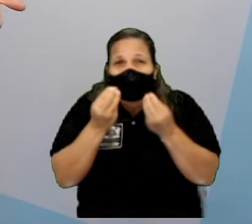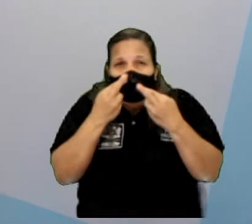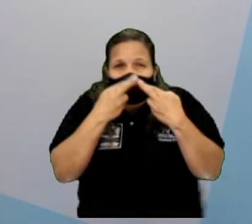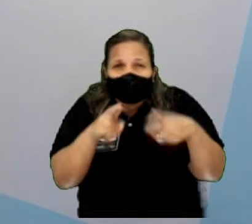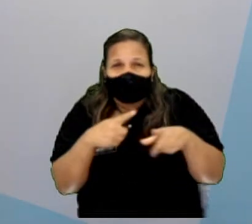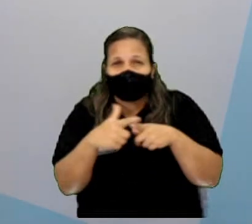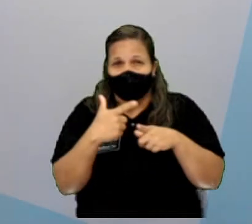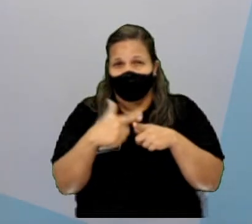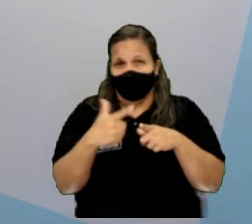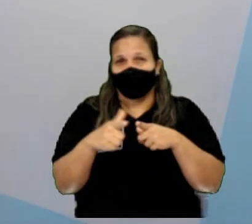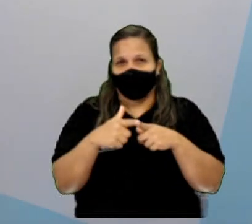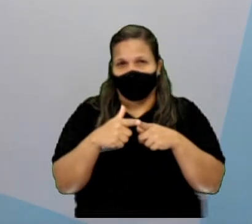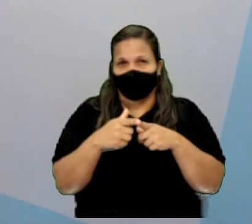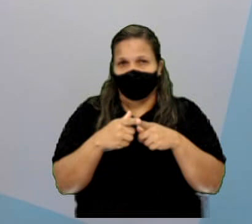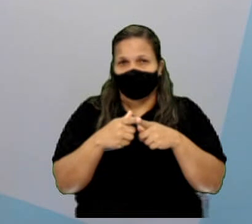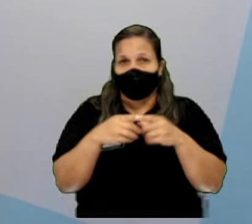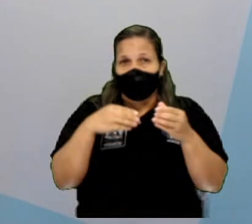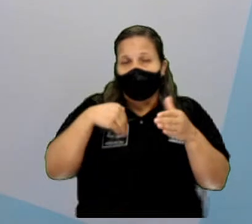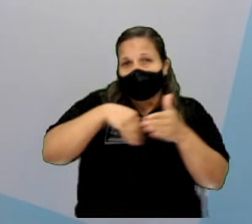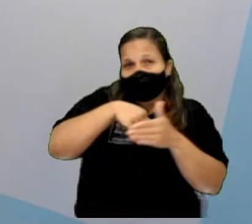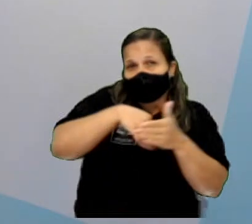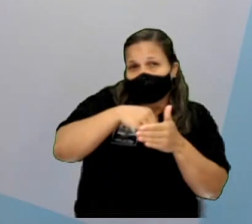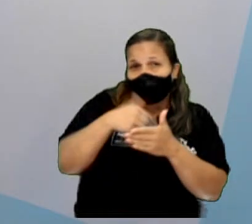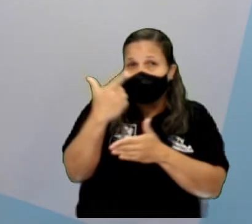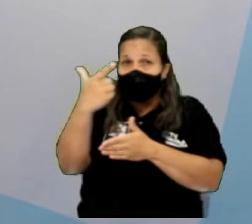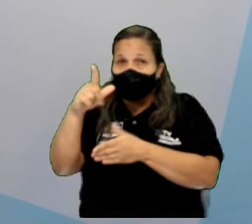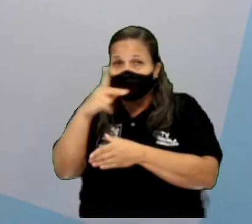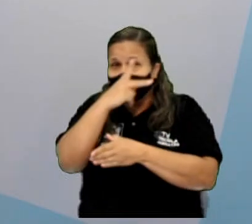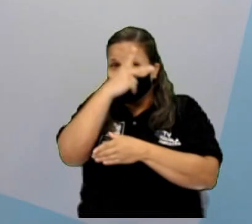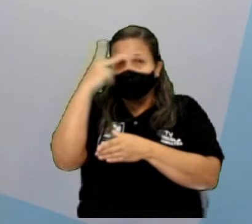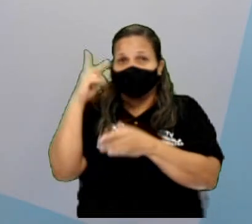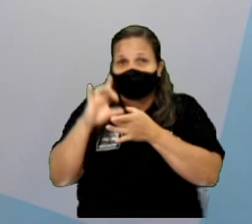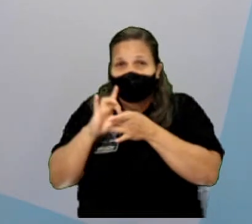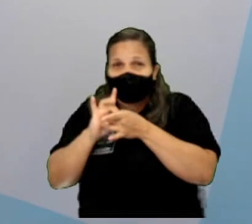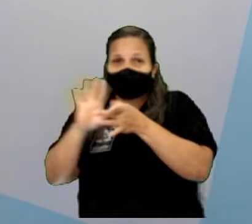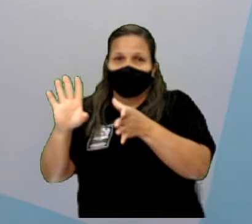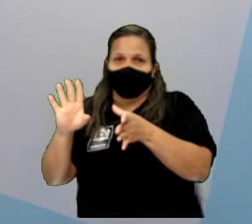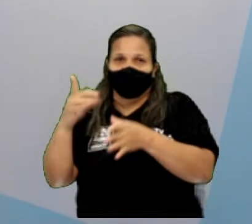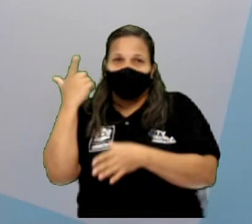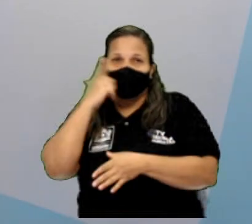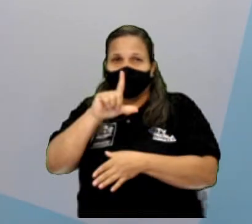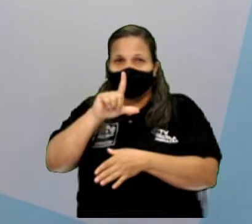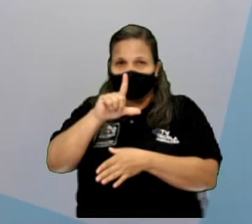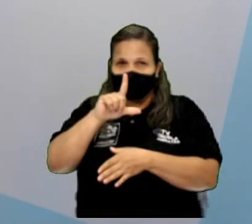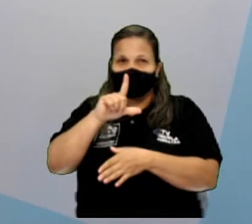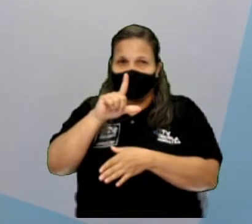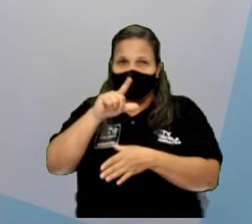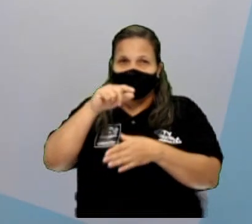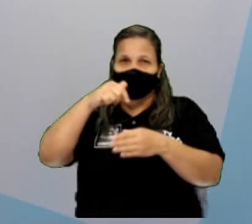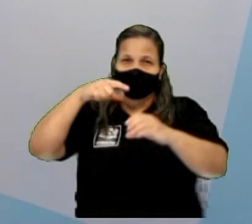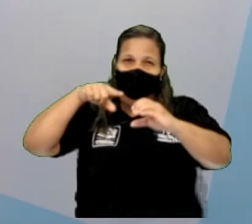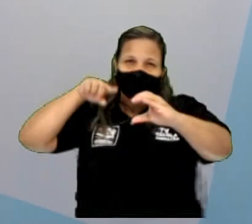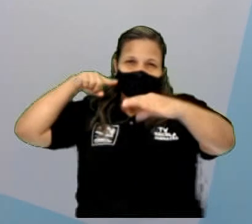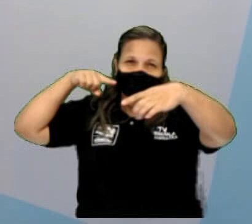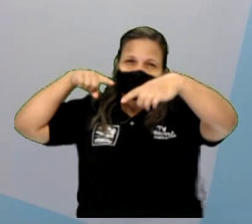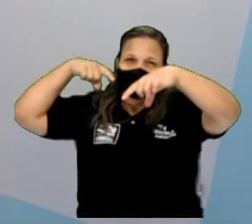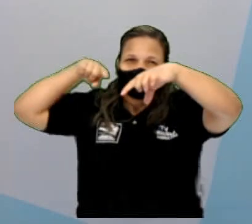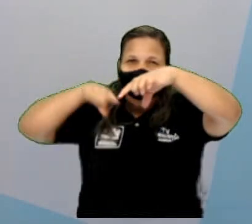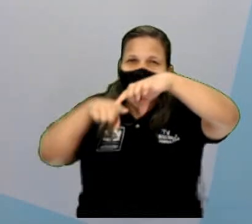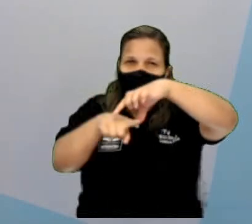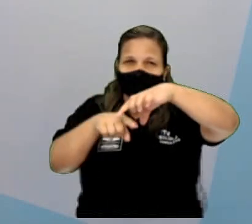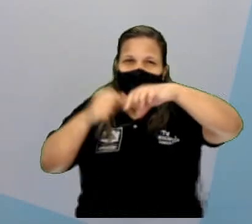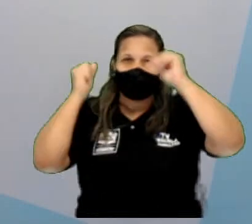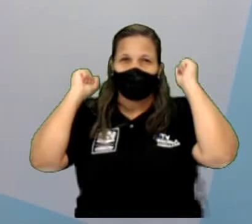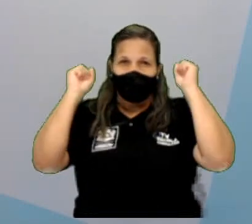livre. Beleza? Então elas se relacionam. E quando a gente vai analisar os esportes, a gente também pode perceber essa relação, como nos exemplos